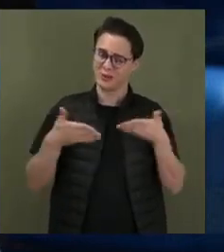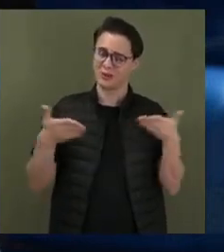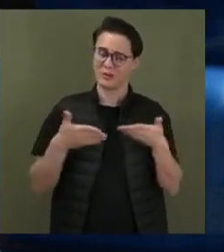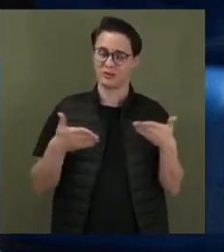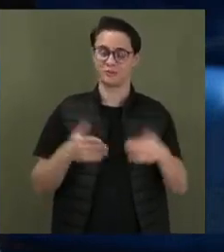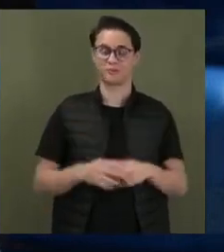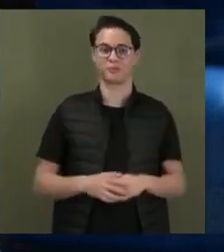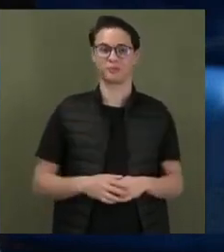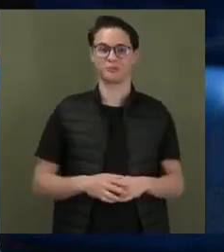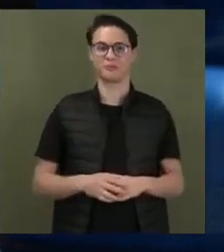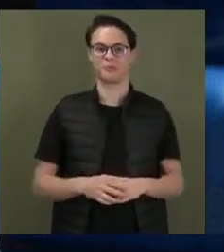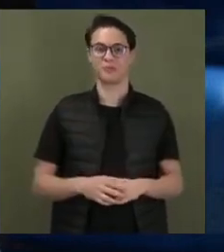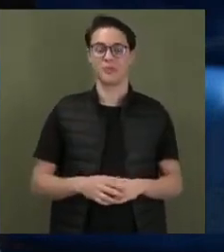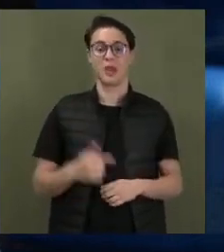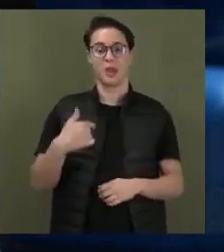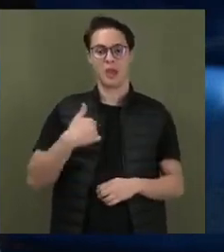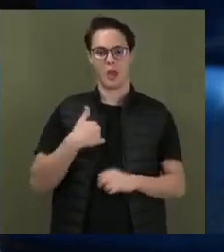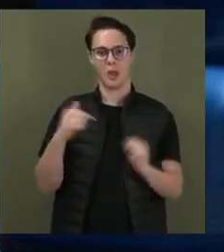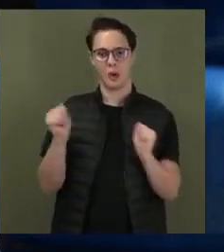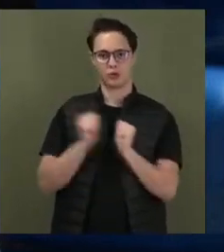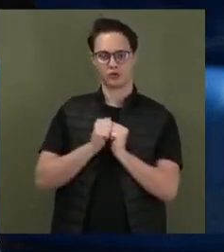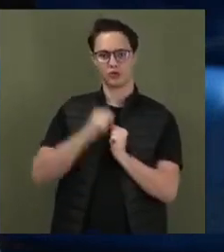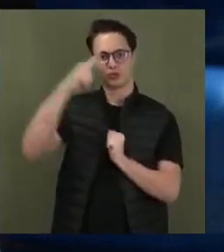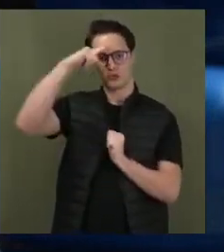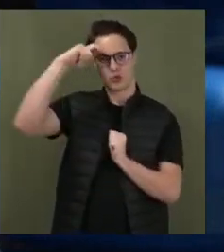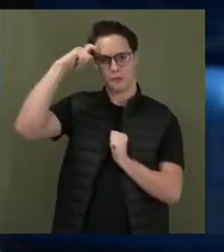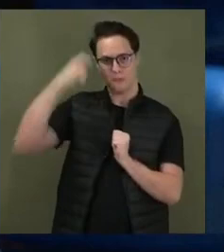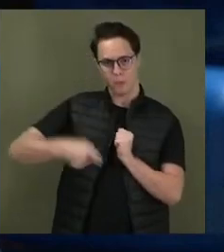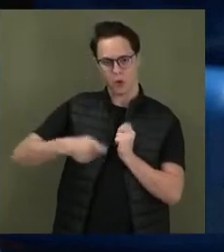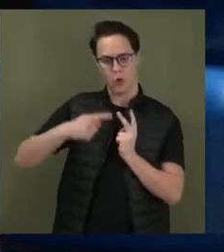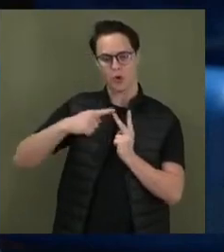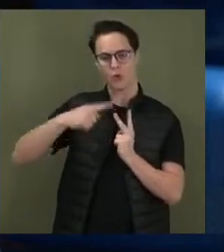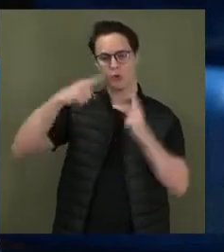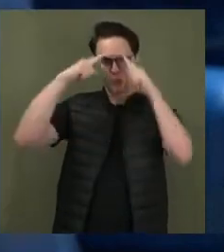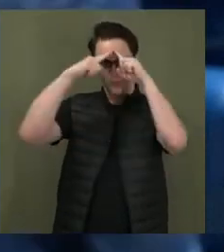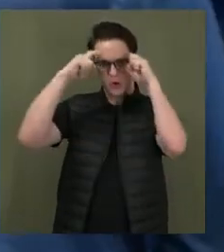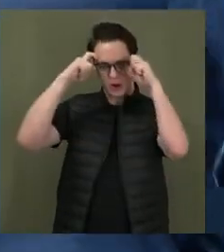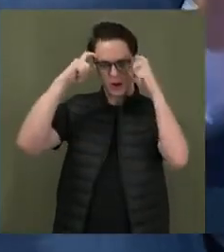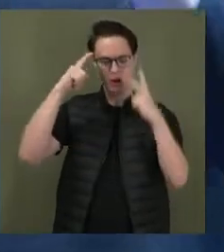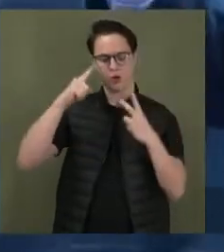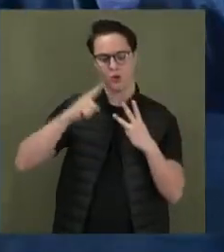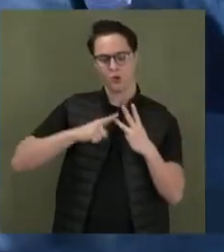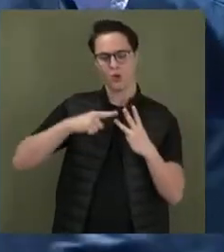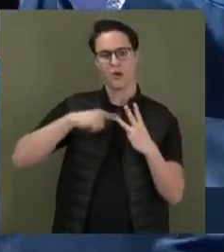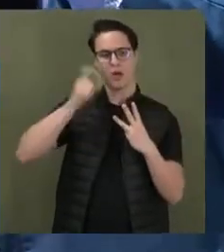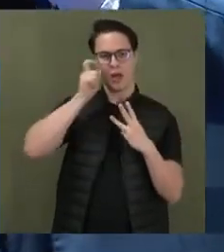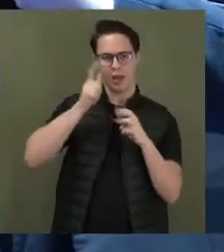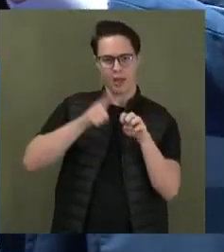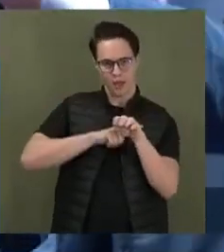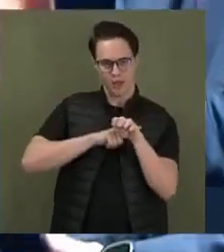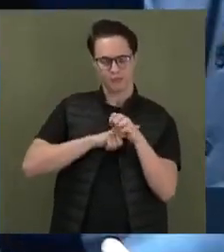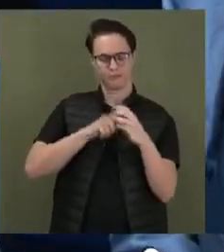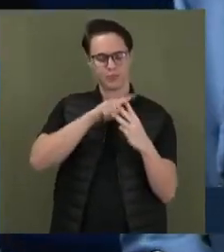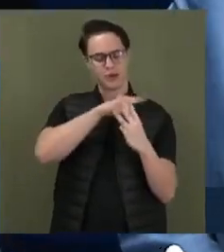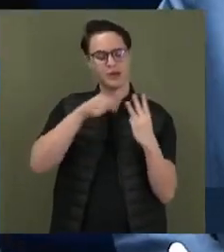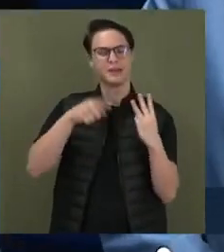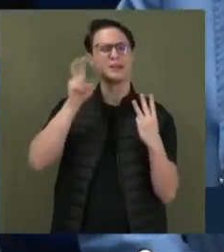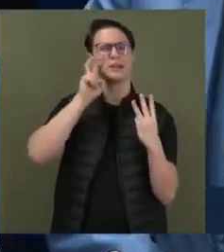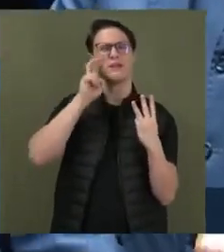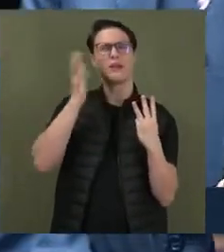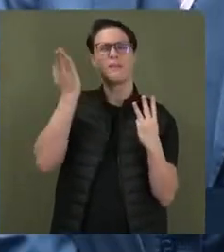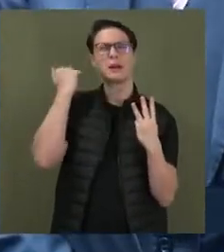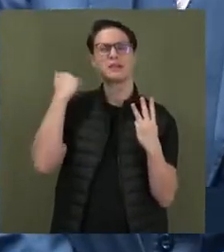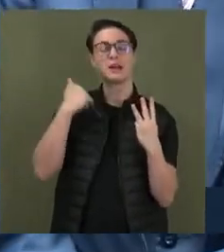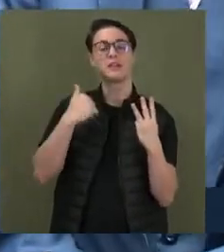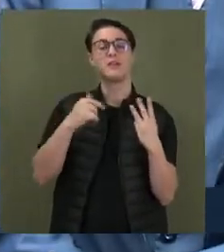Subscrevemos, o senador Mourão, o senador Sérgio Moro e eu, na quinta-feira da semana passada,